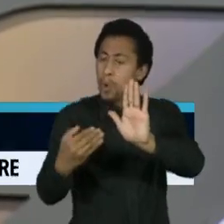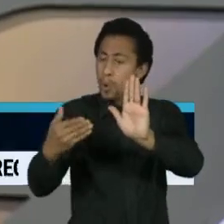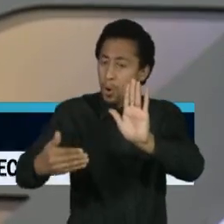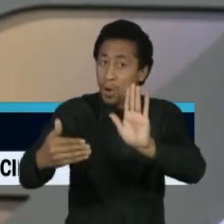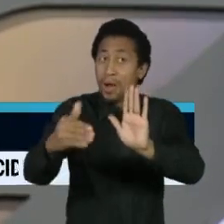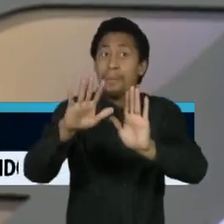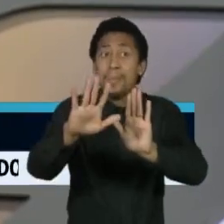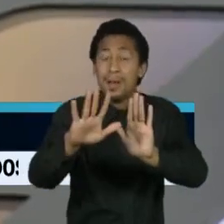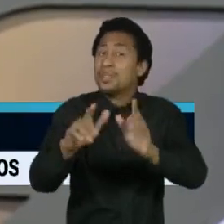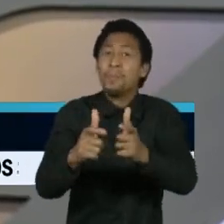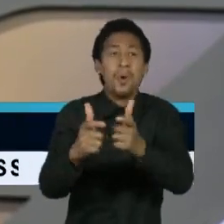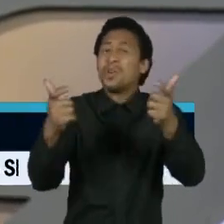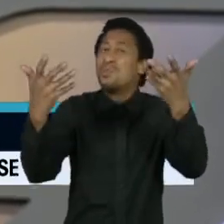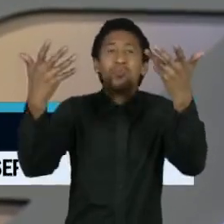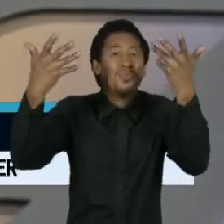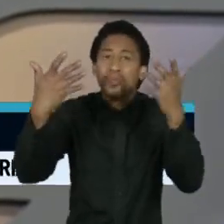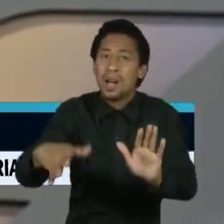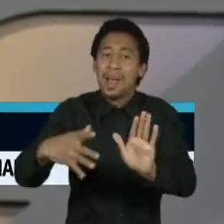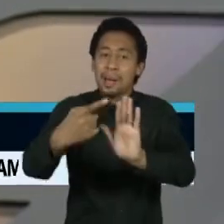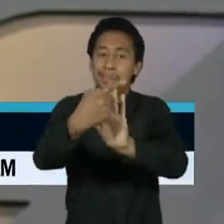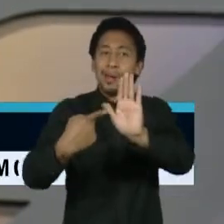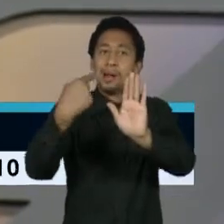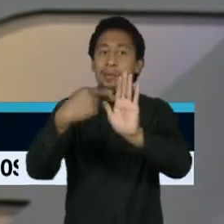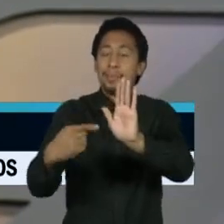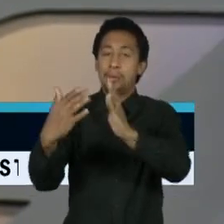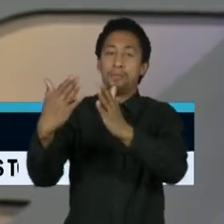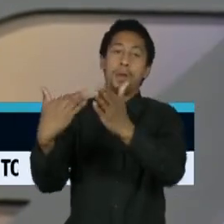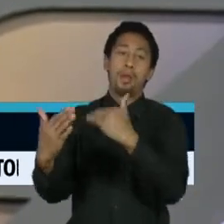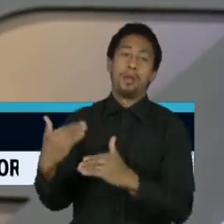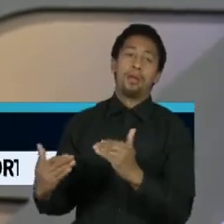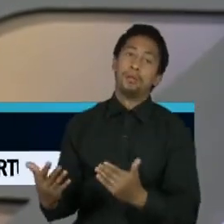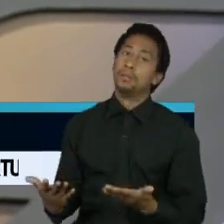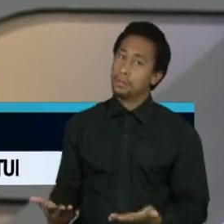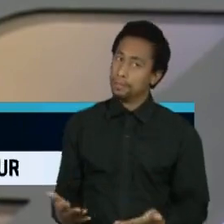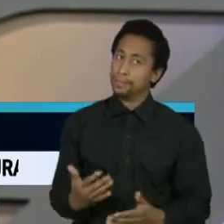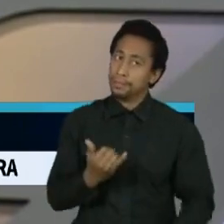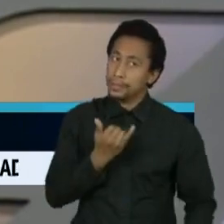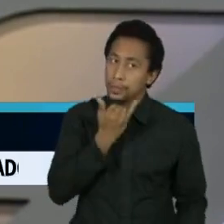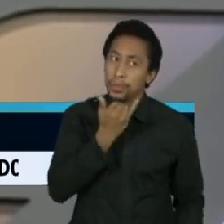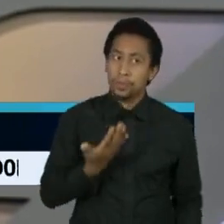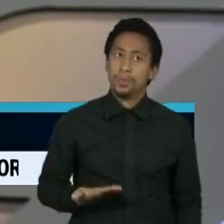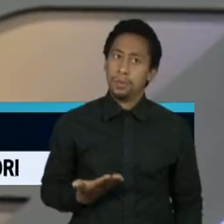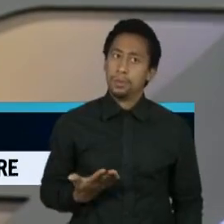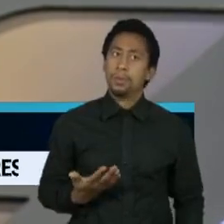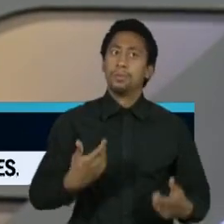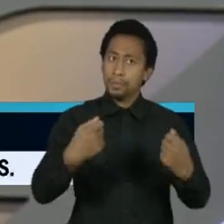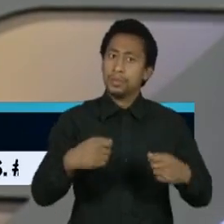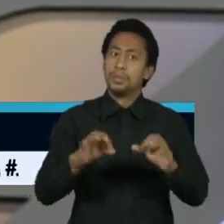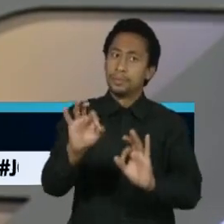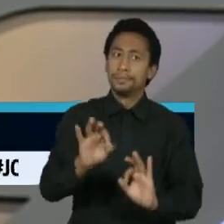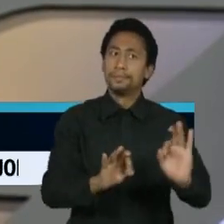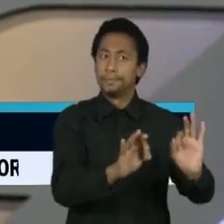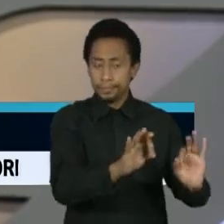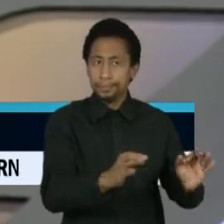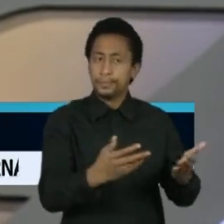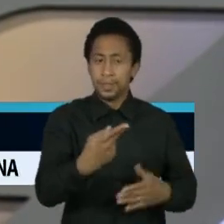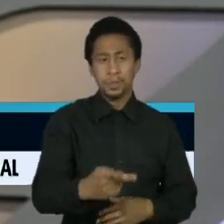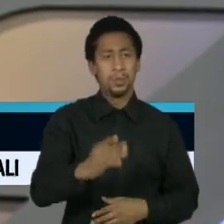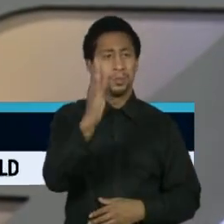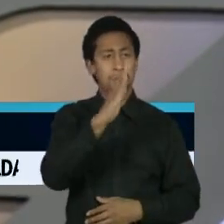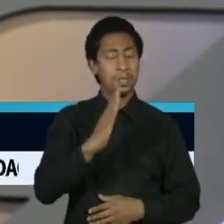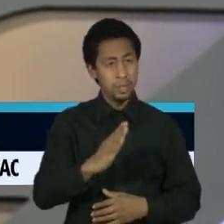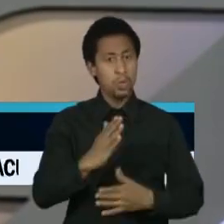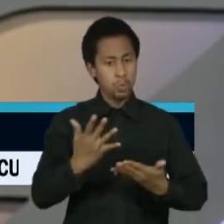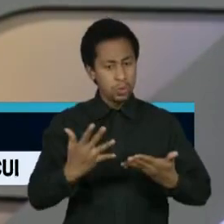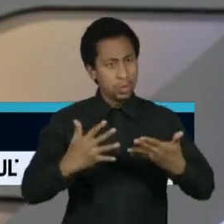o atraso com a ignorância pois o interesses escusos ele devia ser Digamos um pouco mais domesticado dentro de um país que